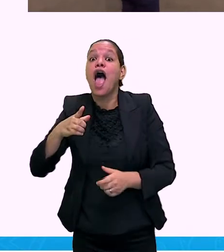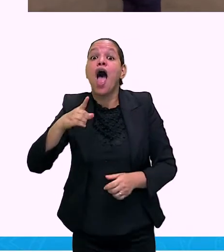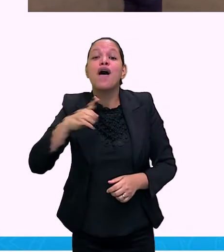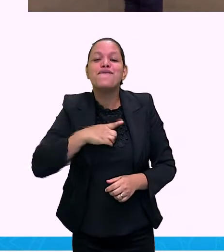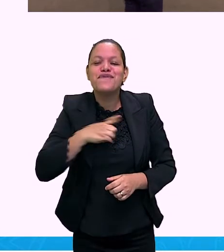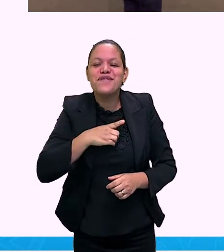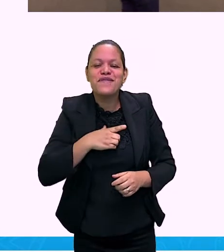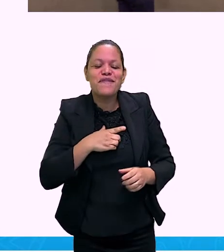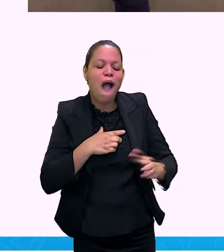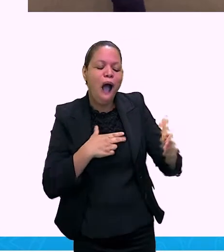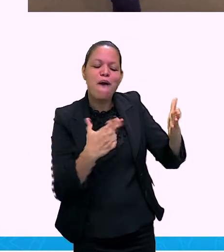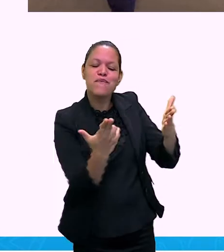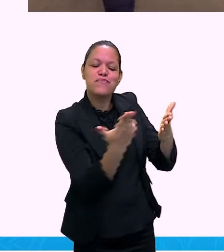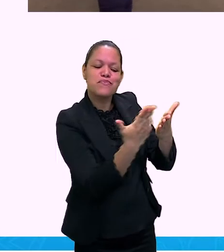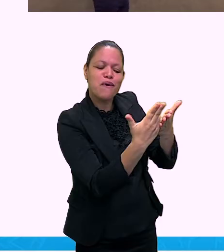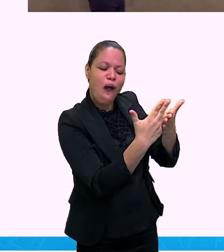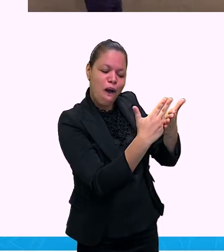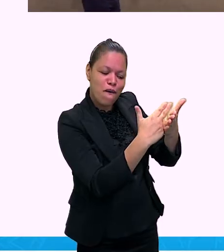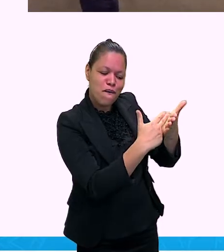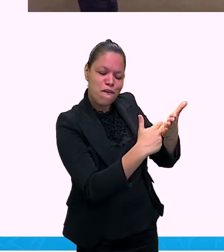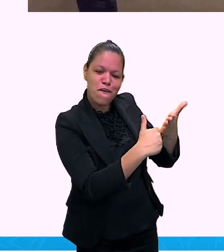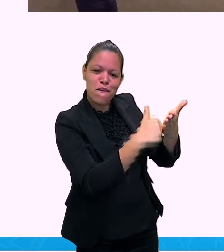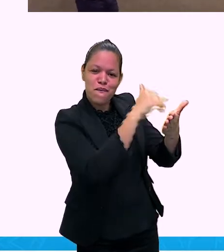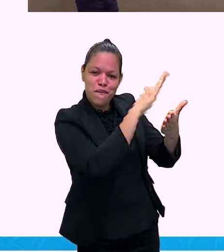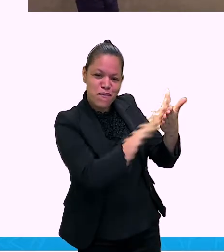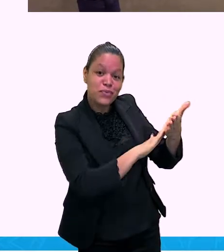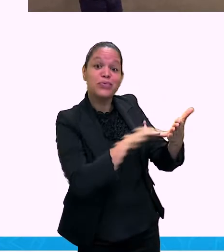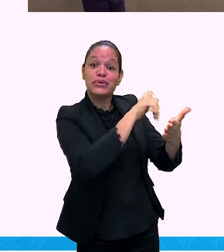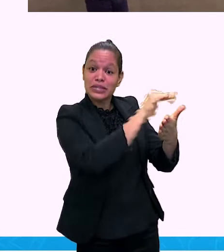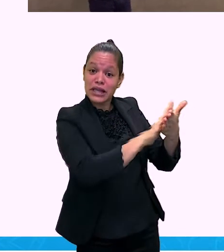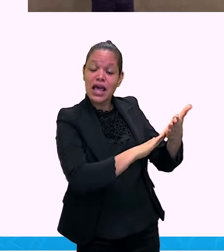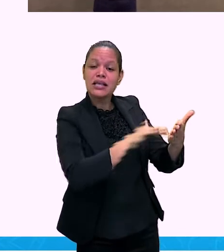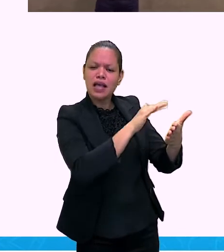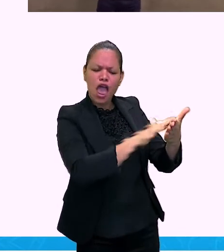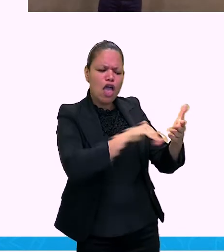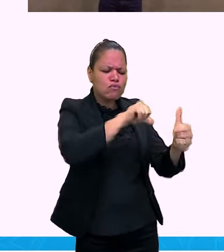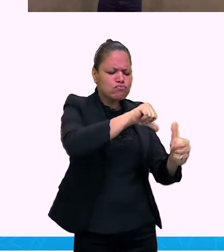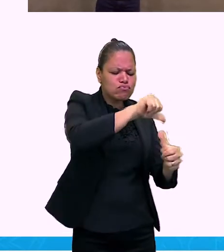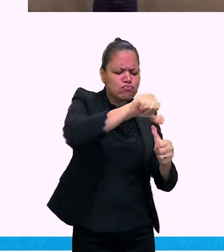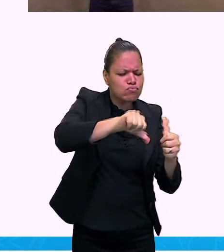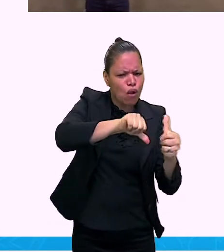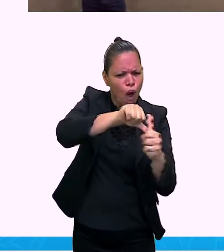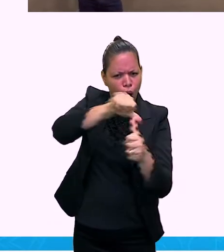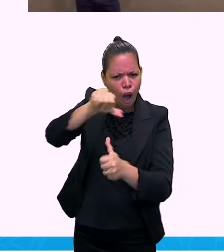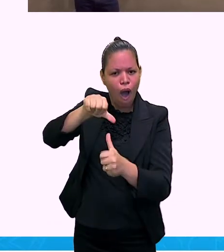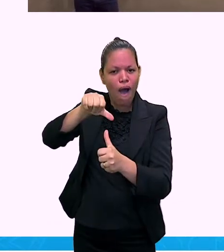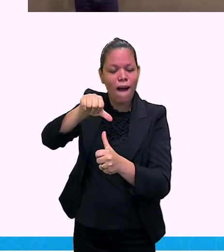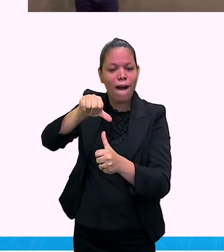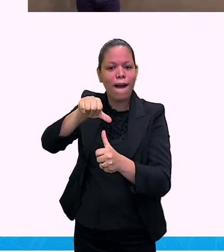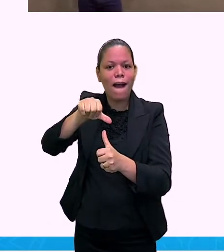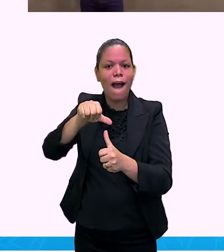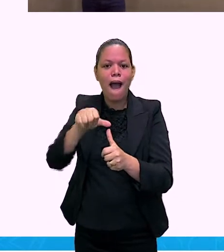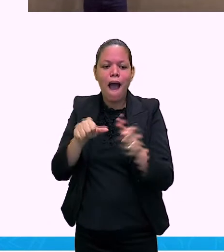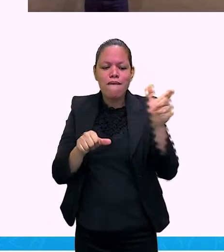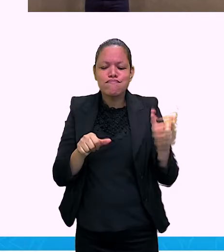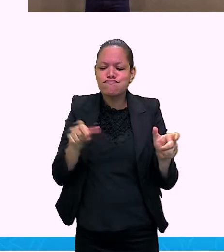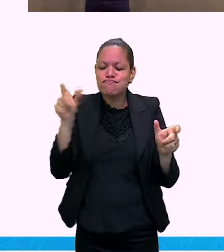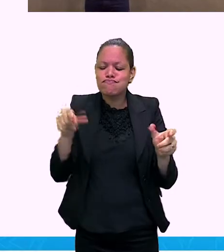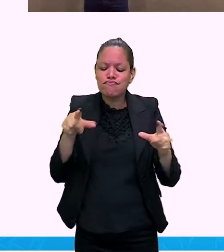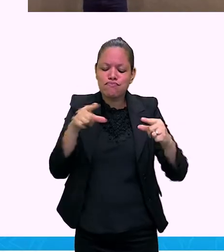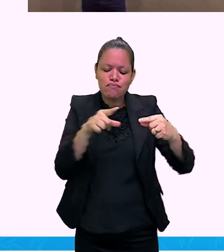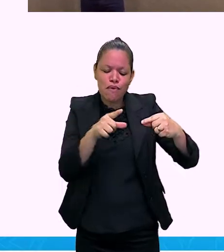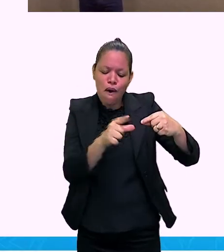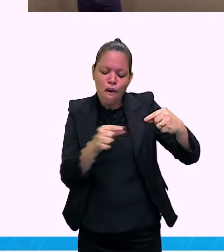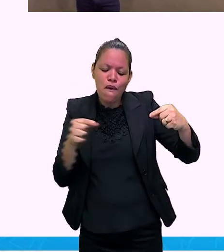seja, feitos, trocando-se o desenho das pontas, a posição, o estilo das penas da